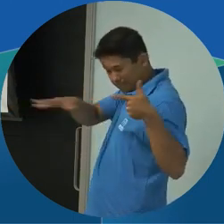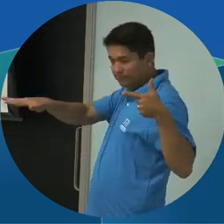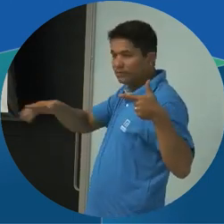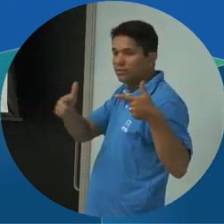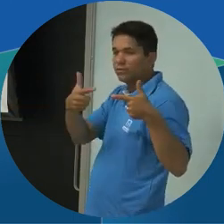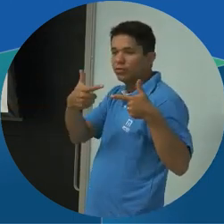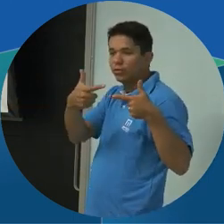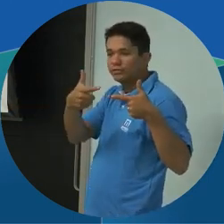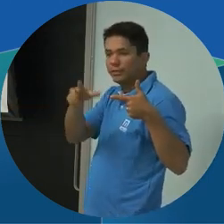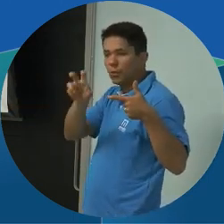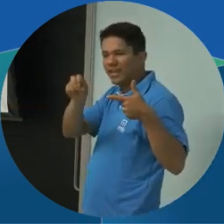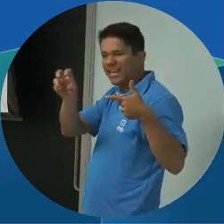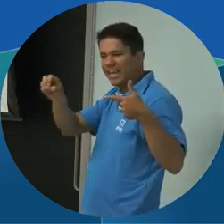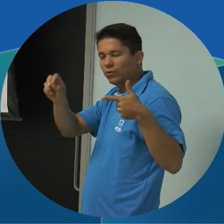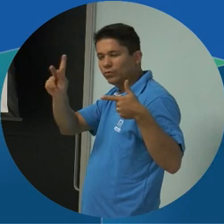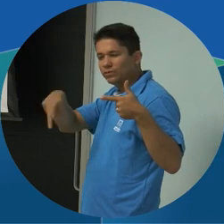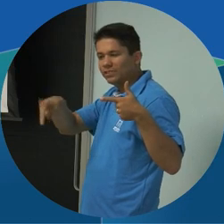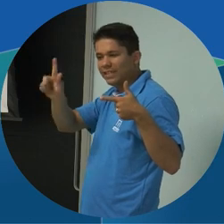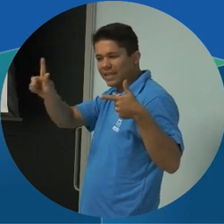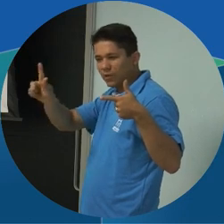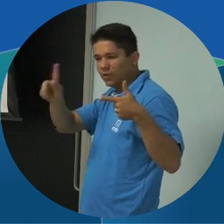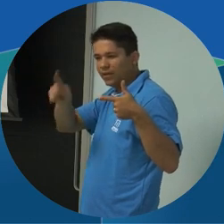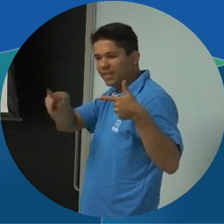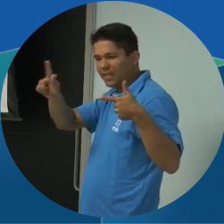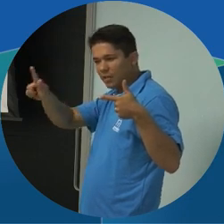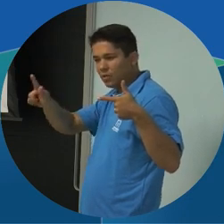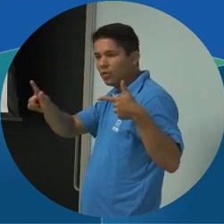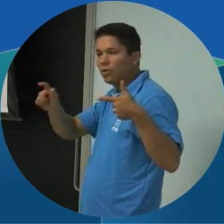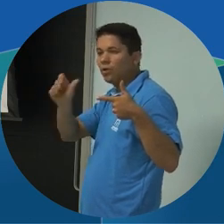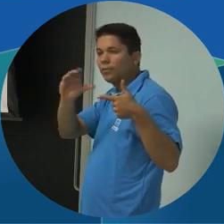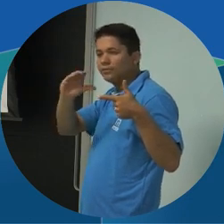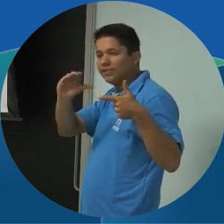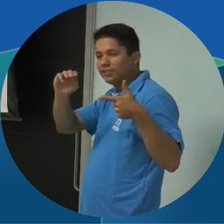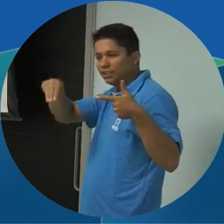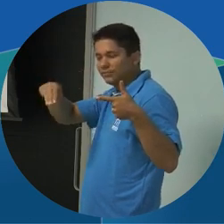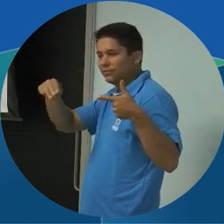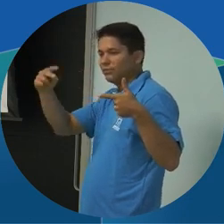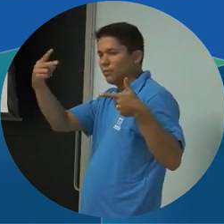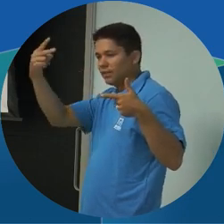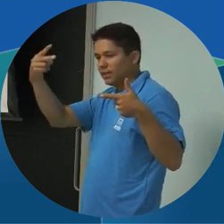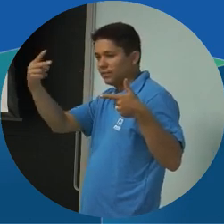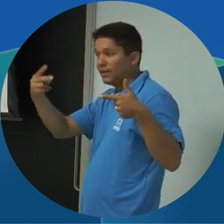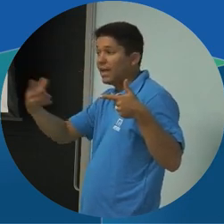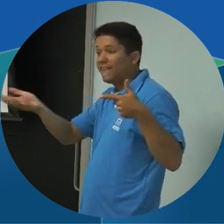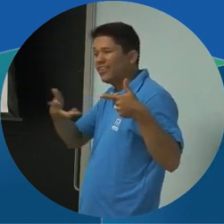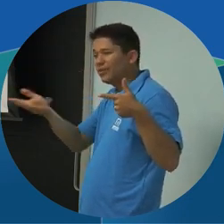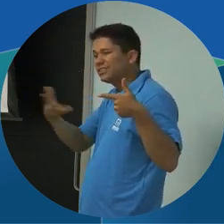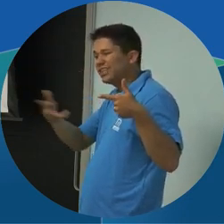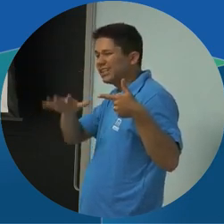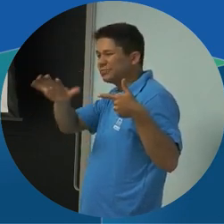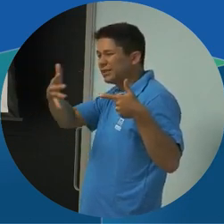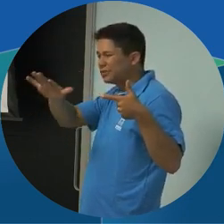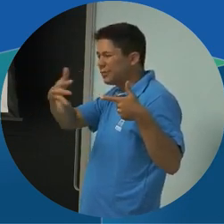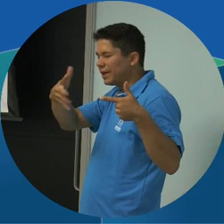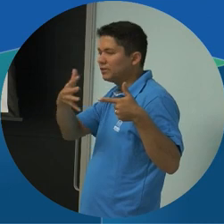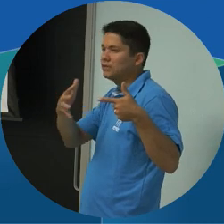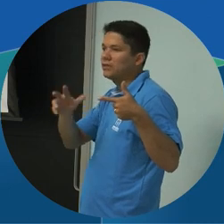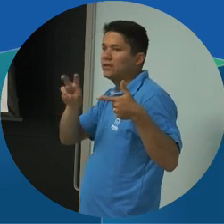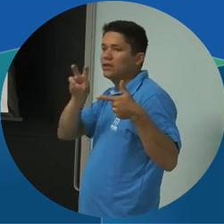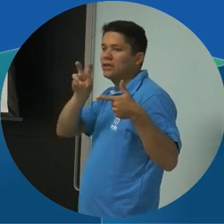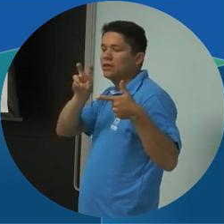2.500 kg por centímetro quadrado, tá? E a uma velocidade aproximada de mais